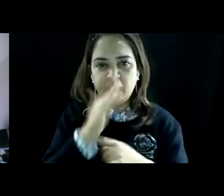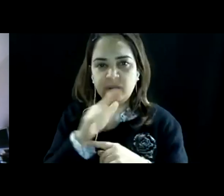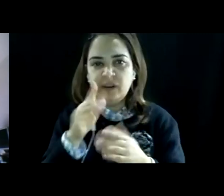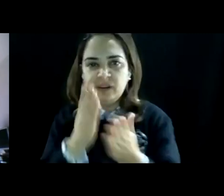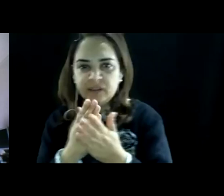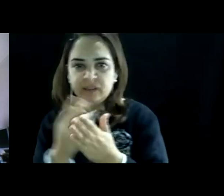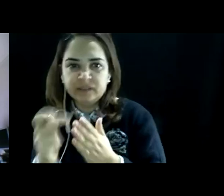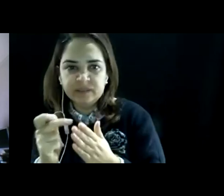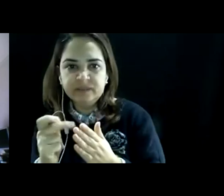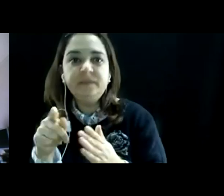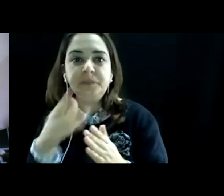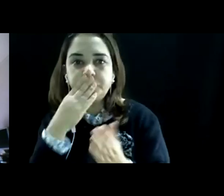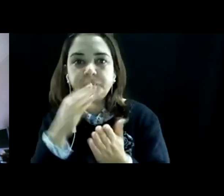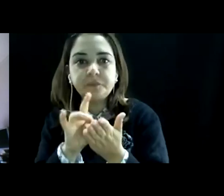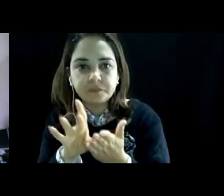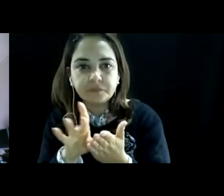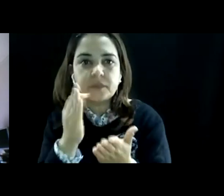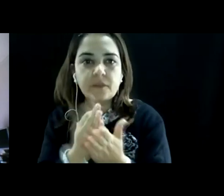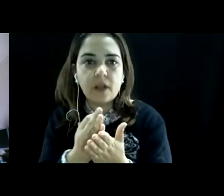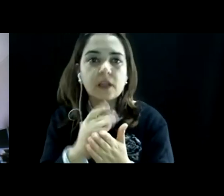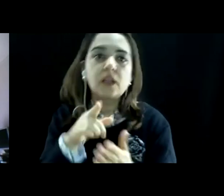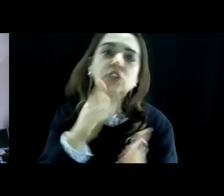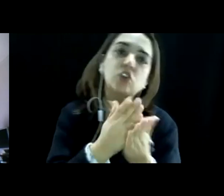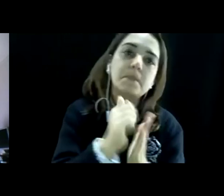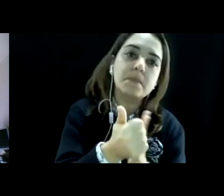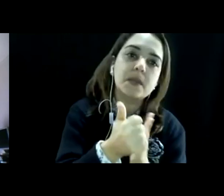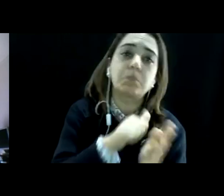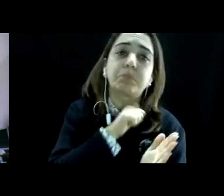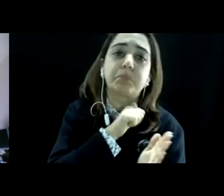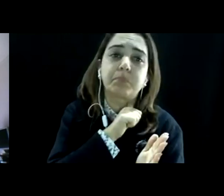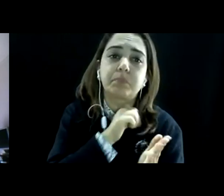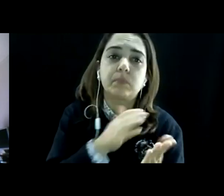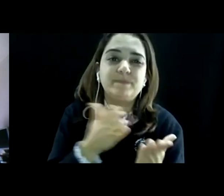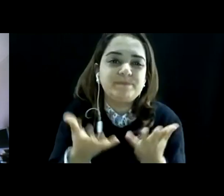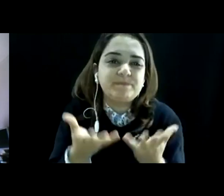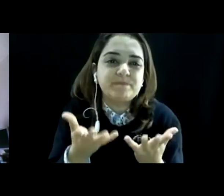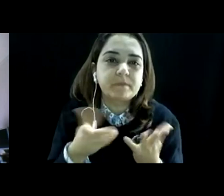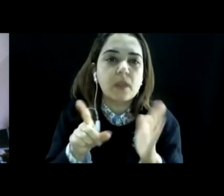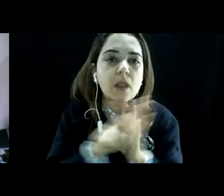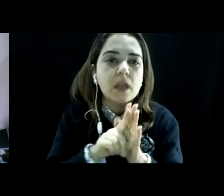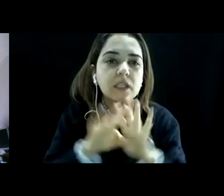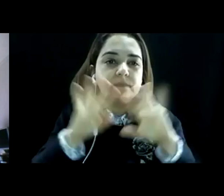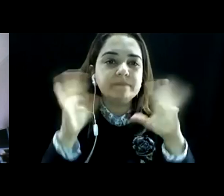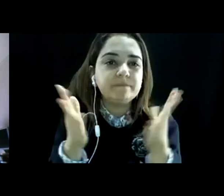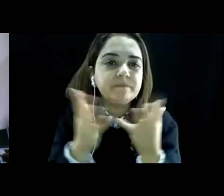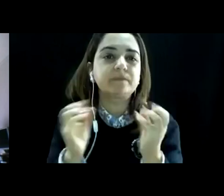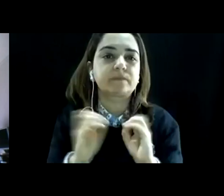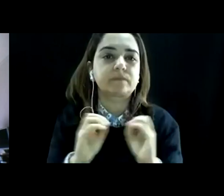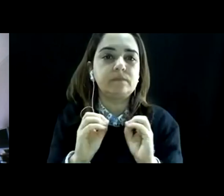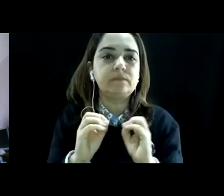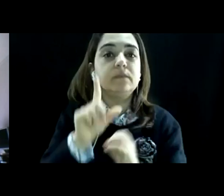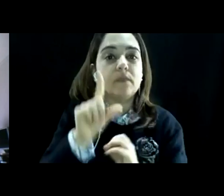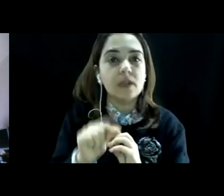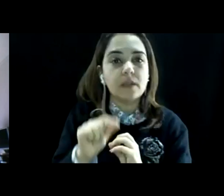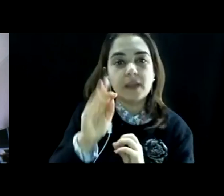lado o mesmo aluno não estaria excluído de nada. E temos esta questão das FCTs,